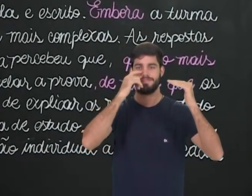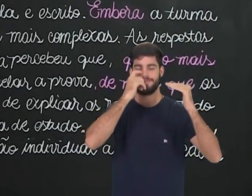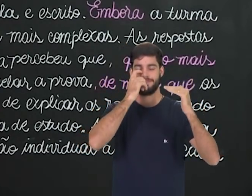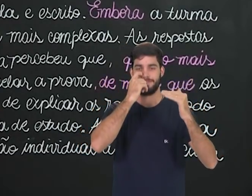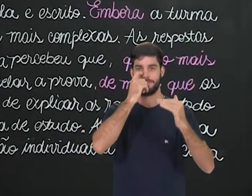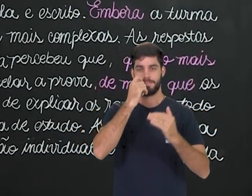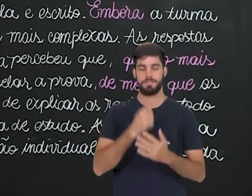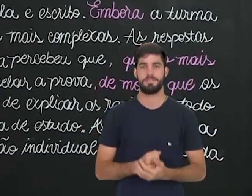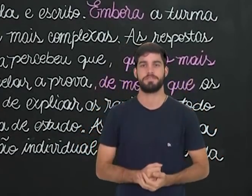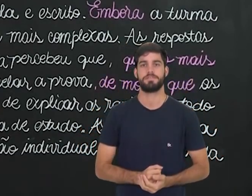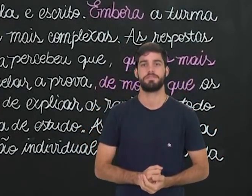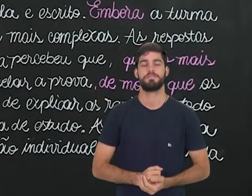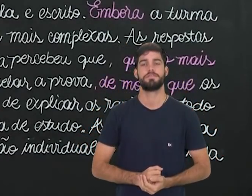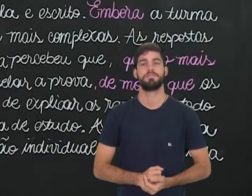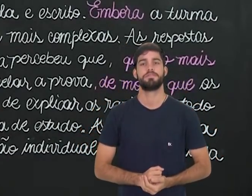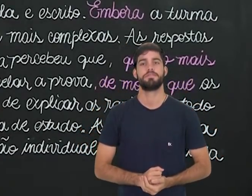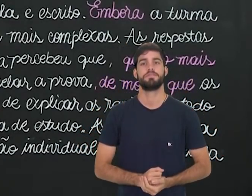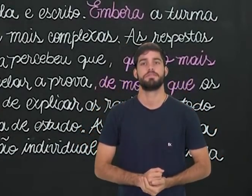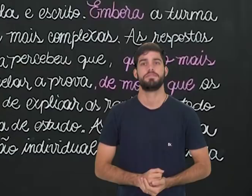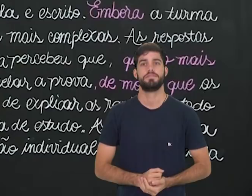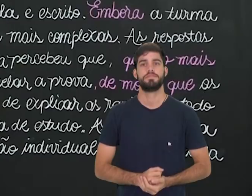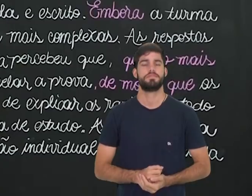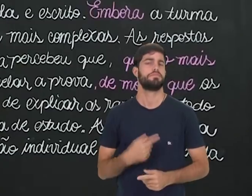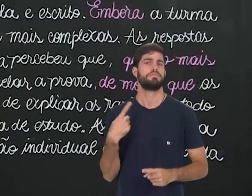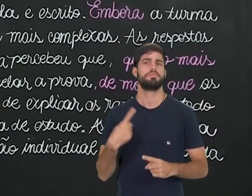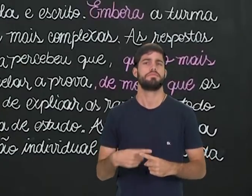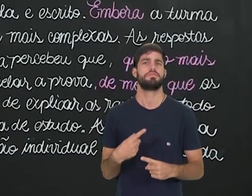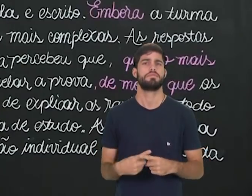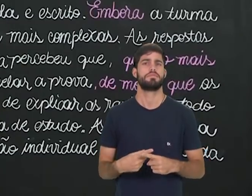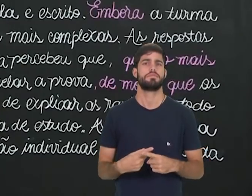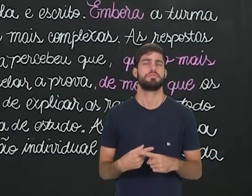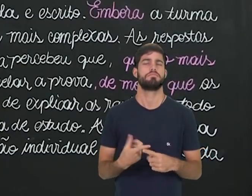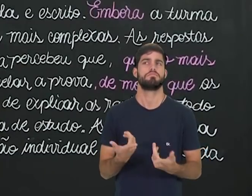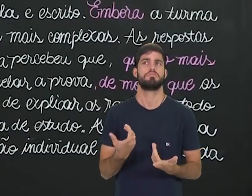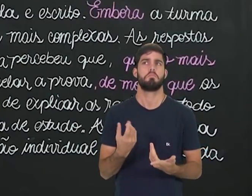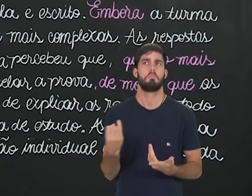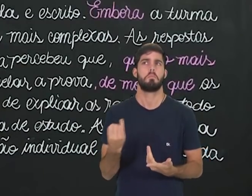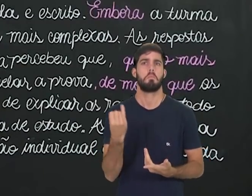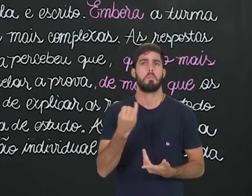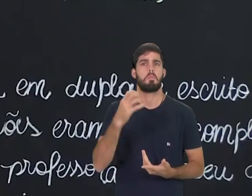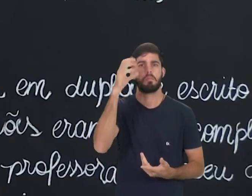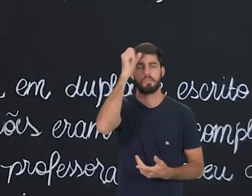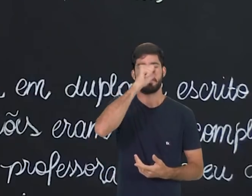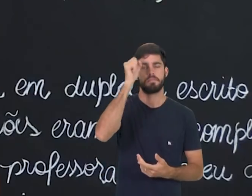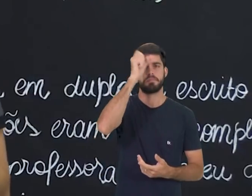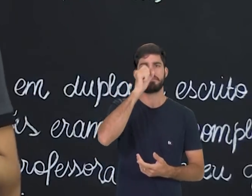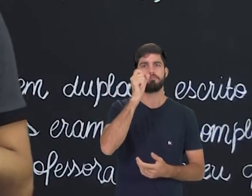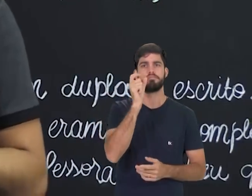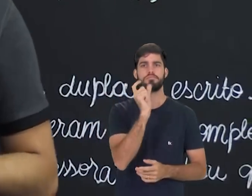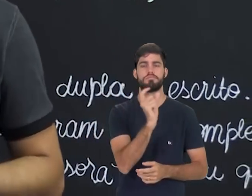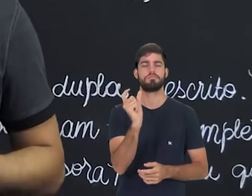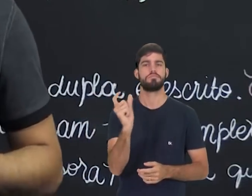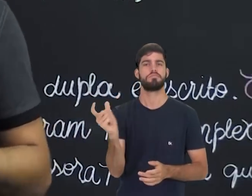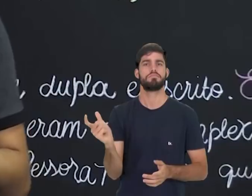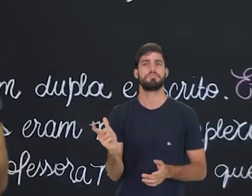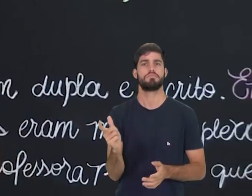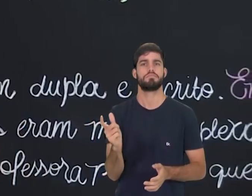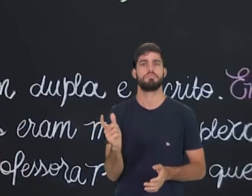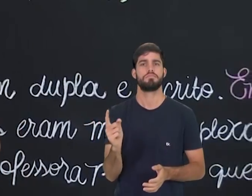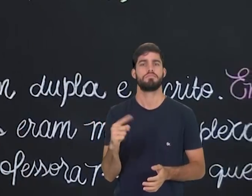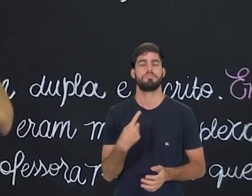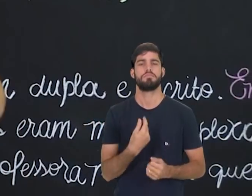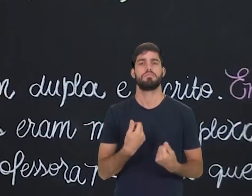de proporcionais. Bom, para que serve aprender essa classificação? De certo modo, a gente